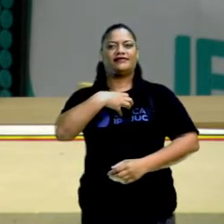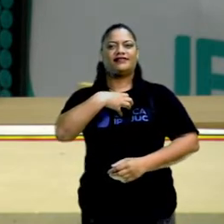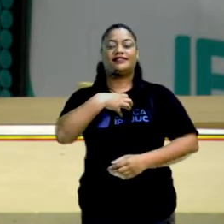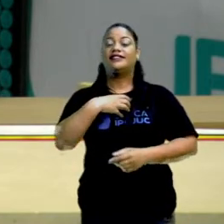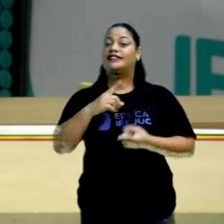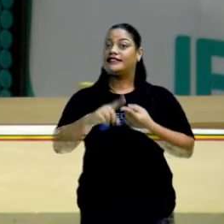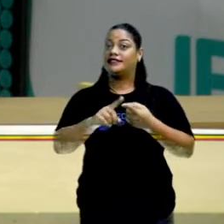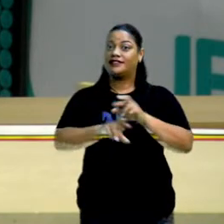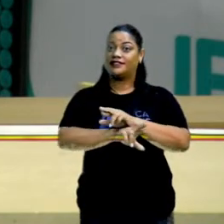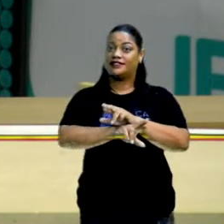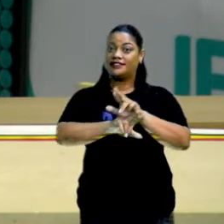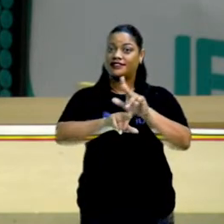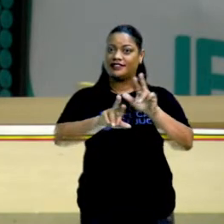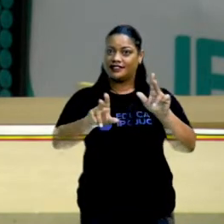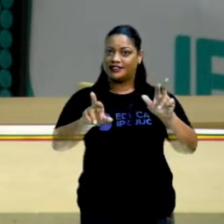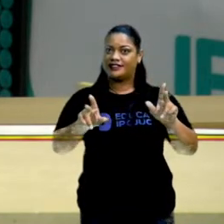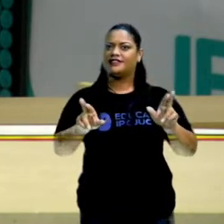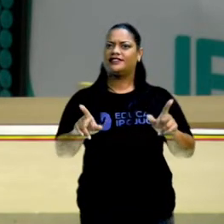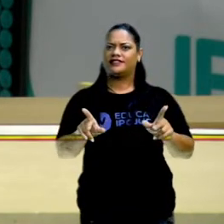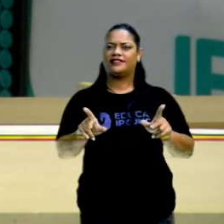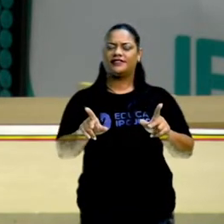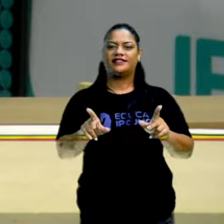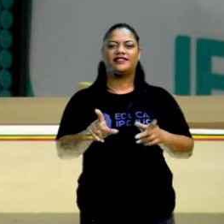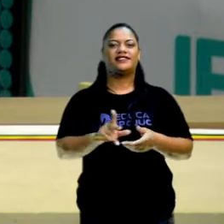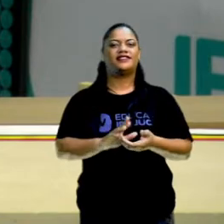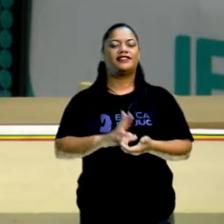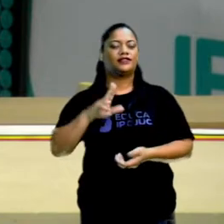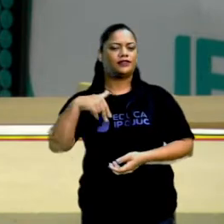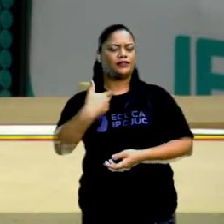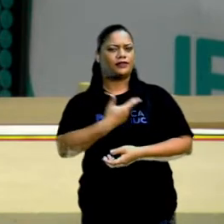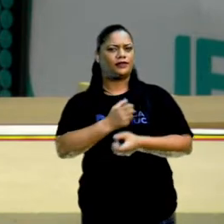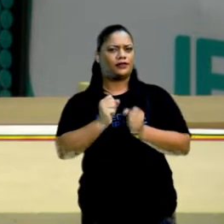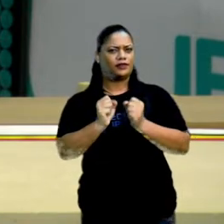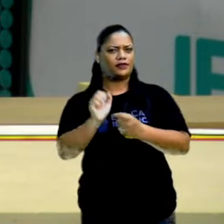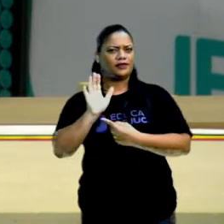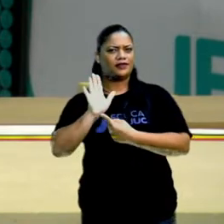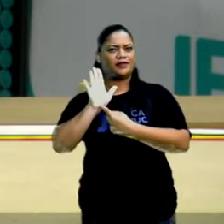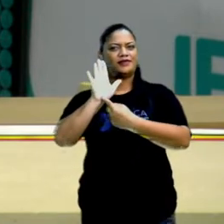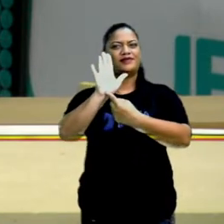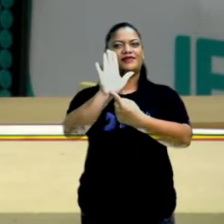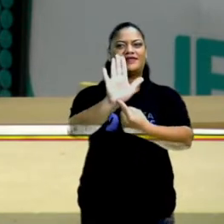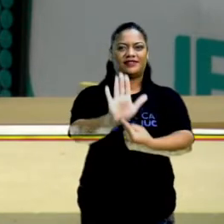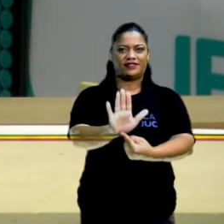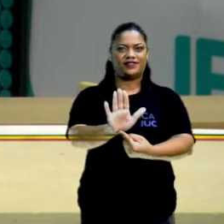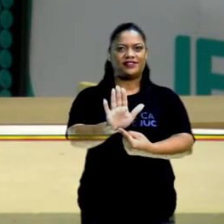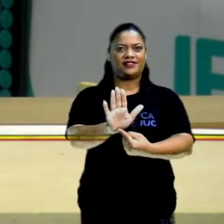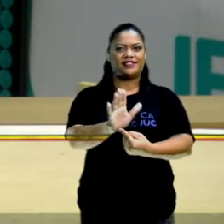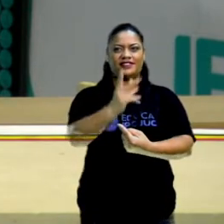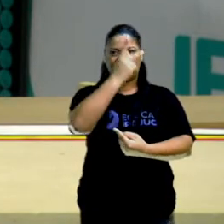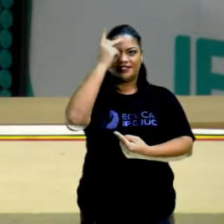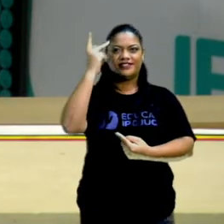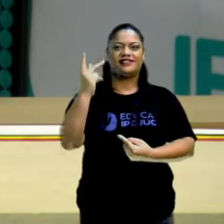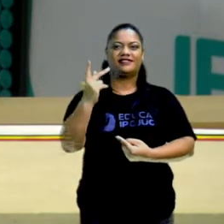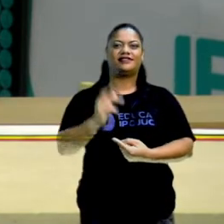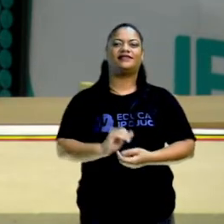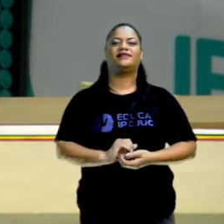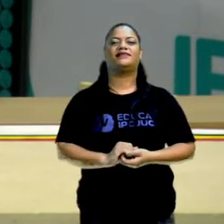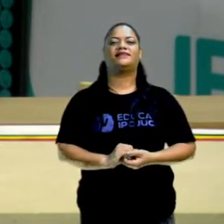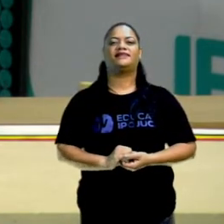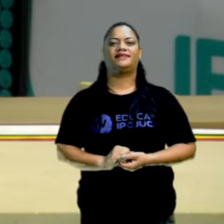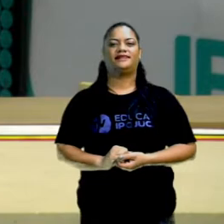das diferentes maneiras pelas quais podemos demonstrá-las uns aos outros.